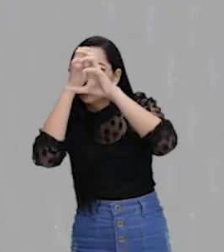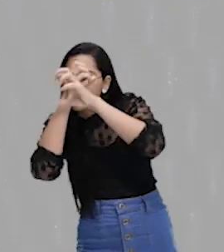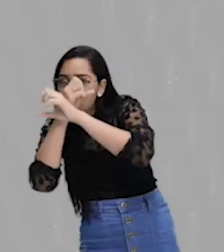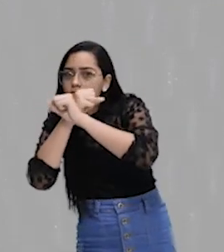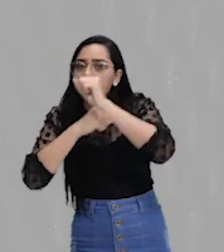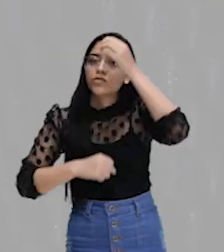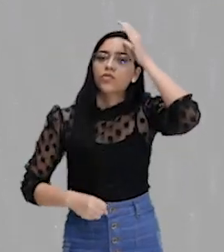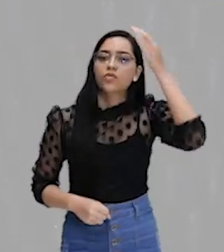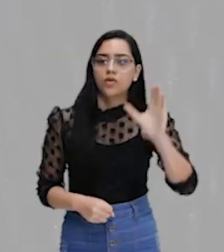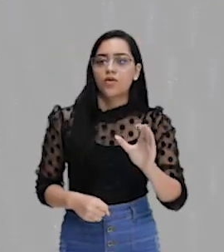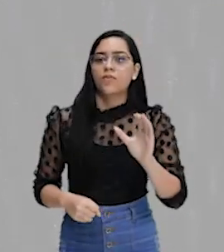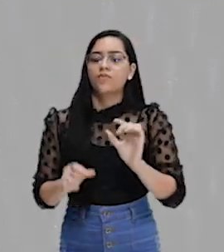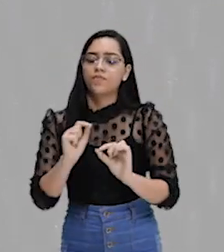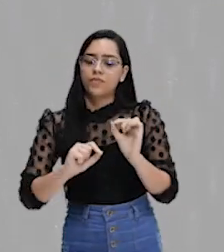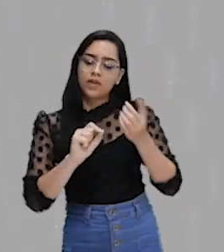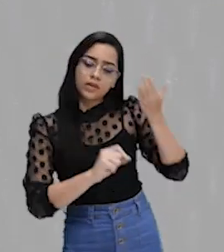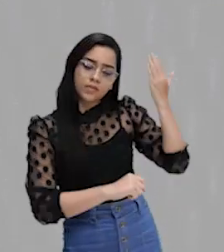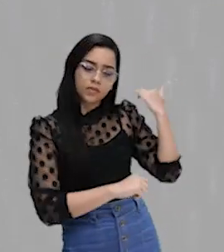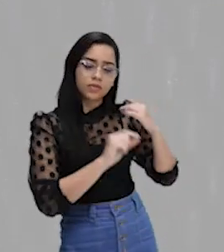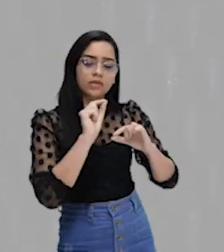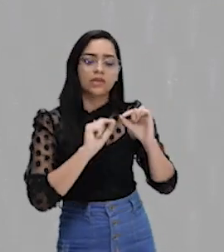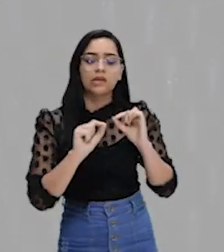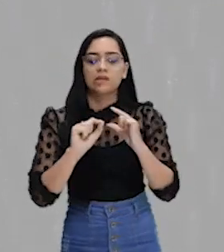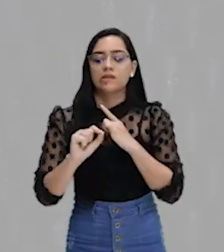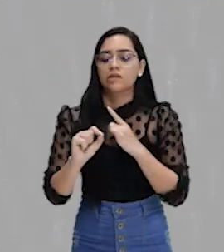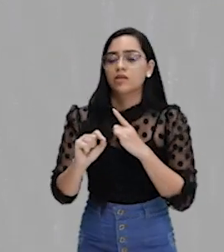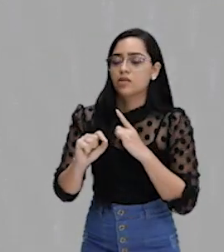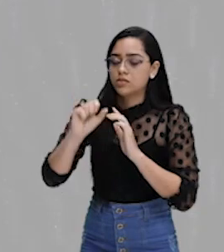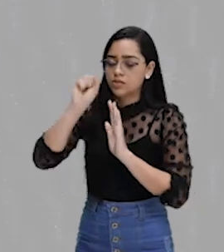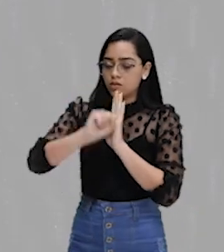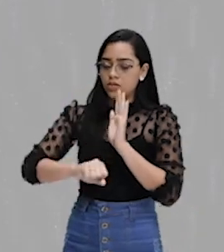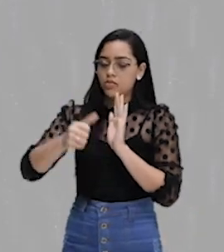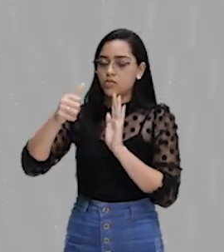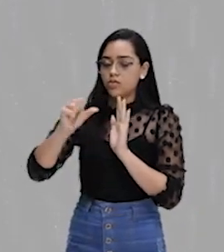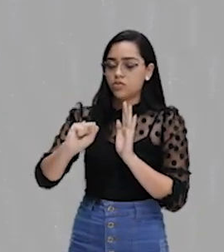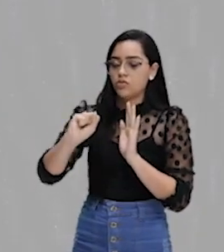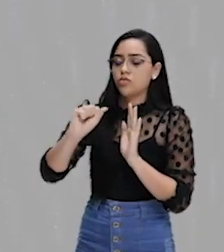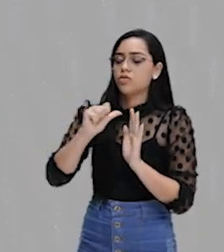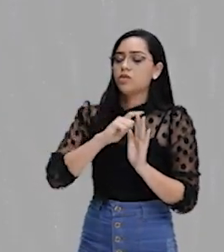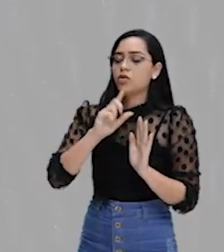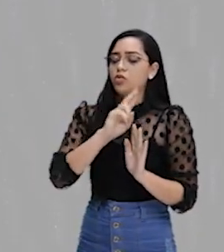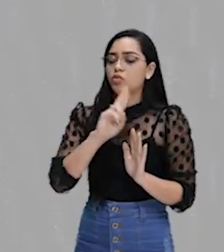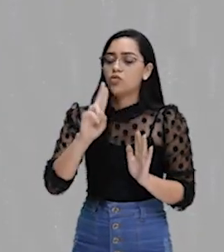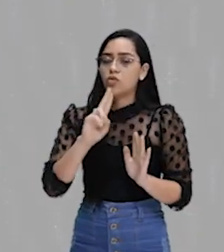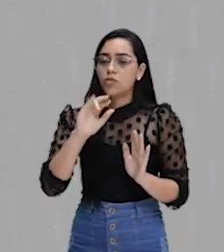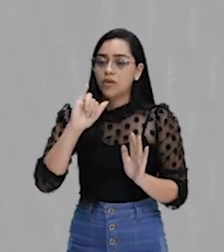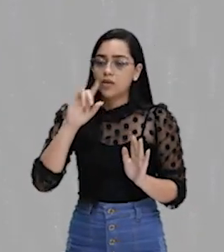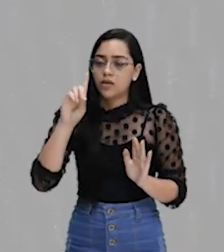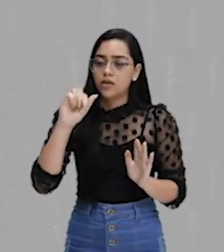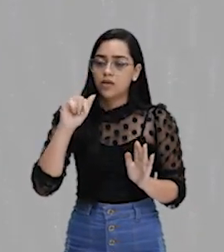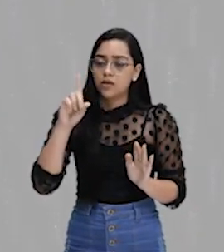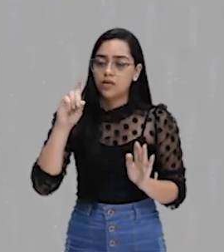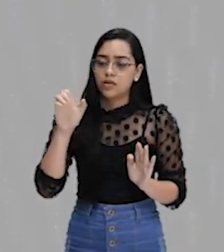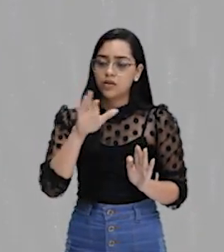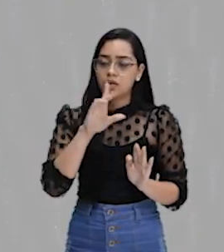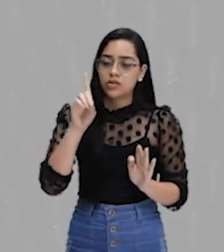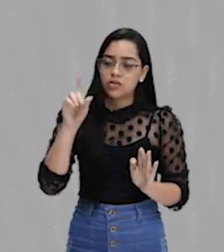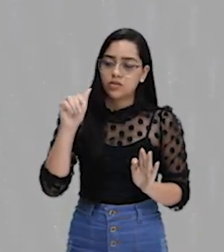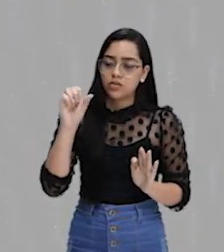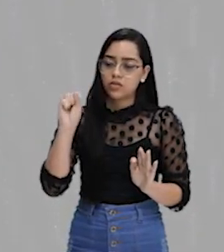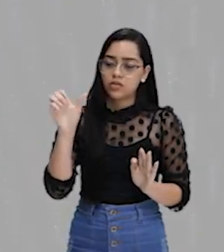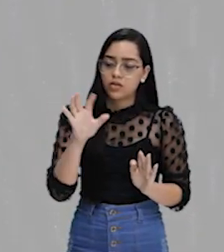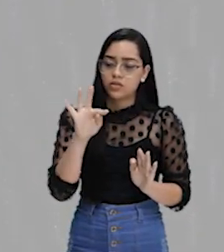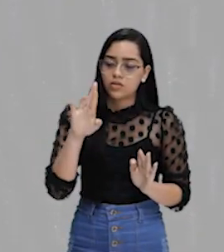cultural, o que os iluministas mais tarde, no século XVIII, vão chamar de Idade das Trevas. O Renascimento